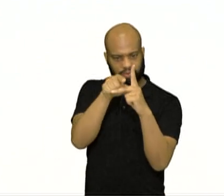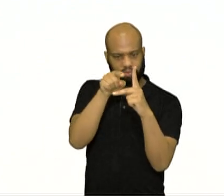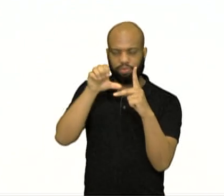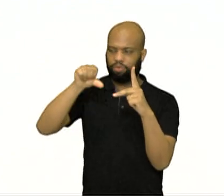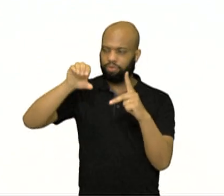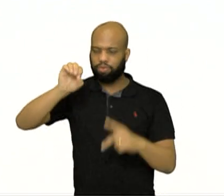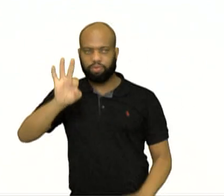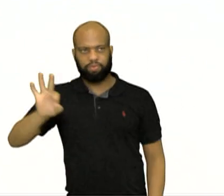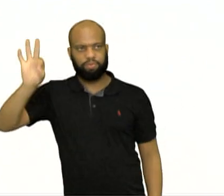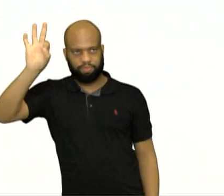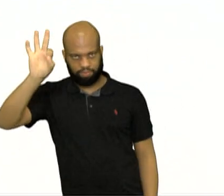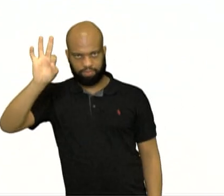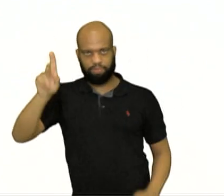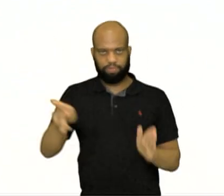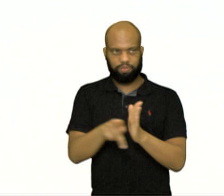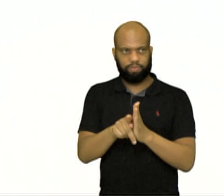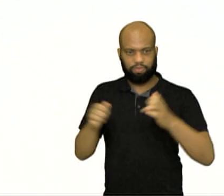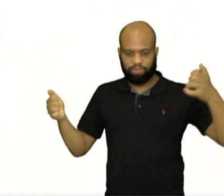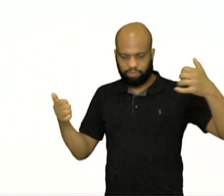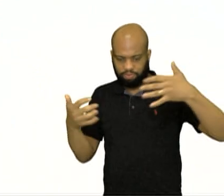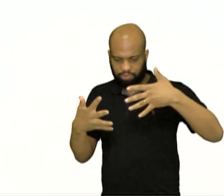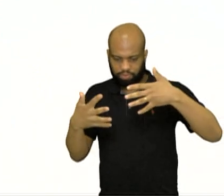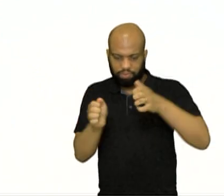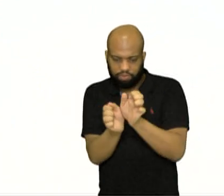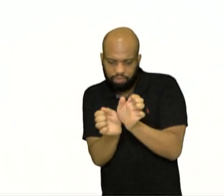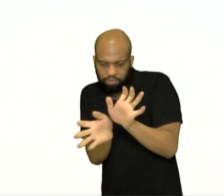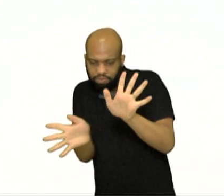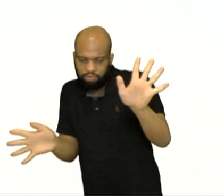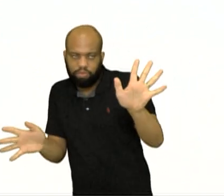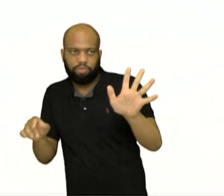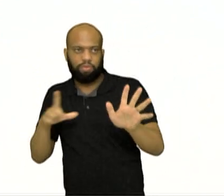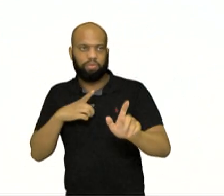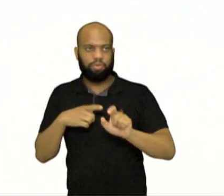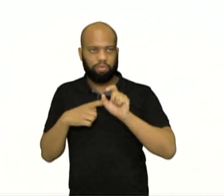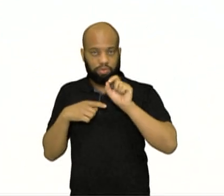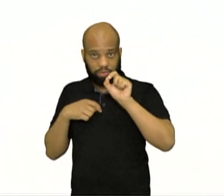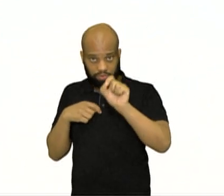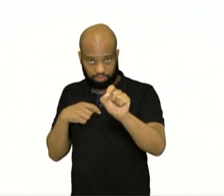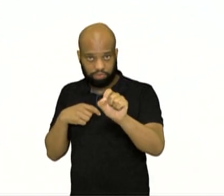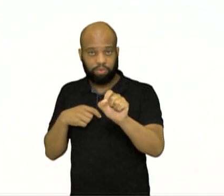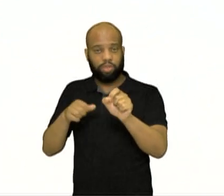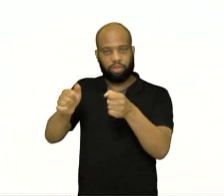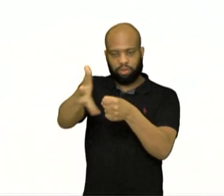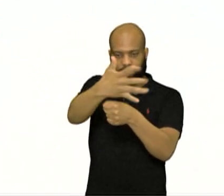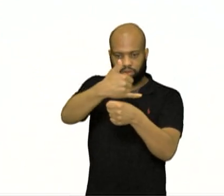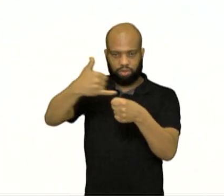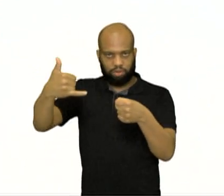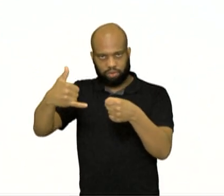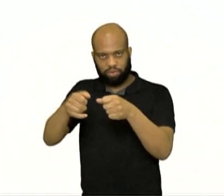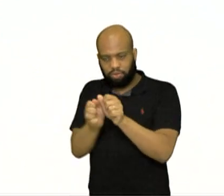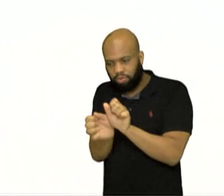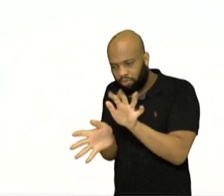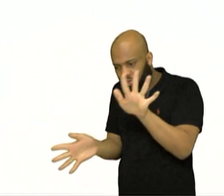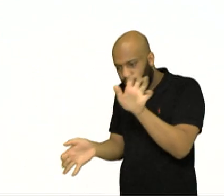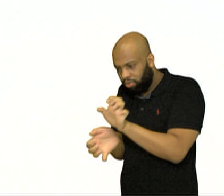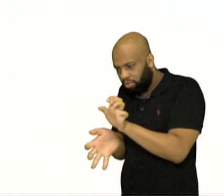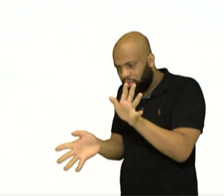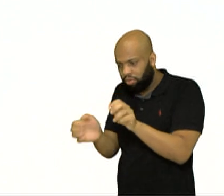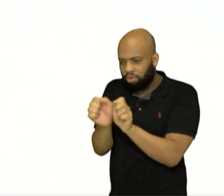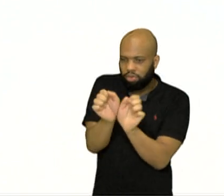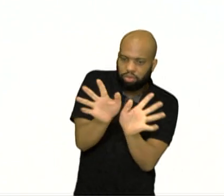A gente pode ter infinitas superfícies ao redor da carga, todas elas perpendiculares ao campo, e essa linha perpendicular ao